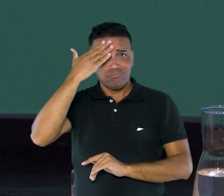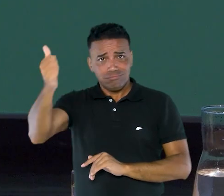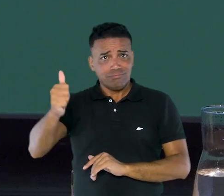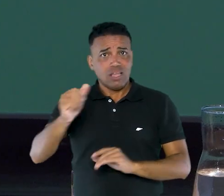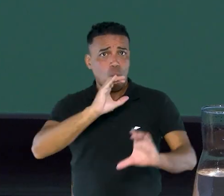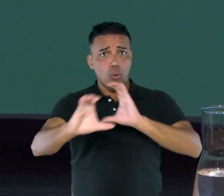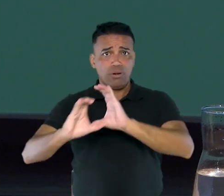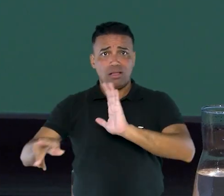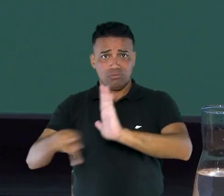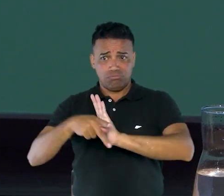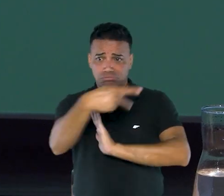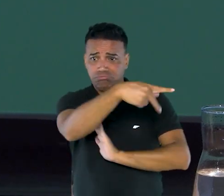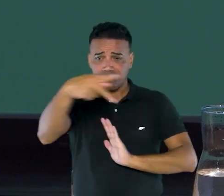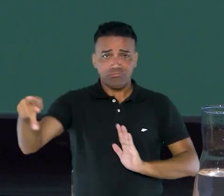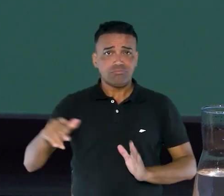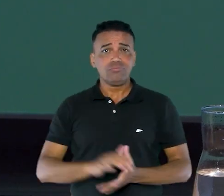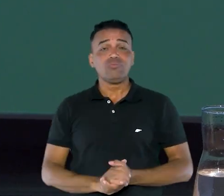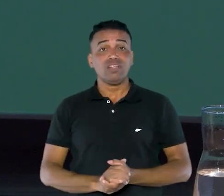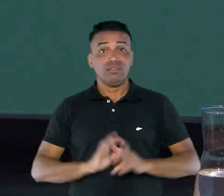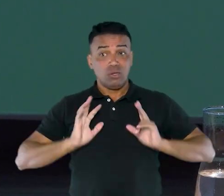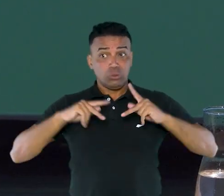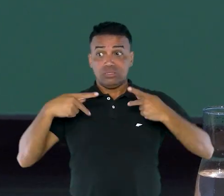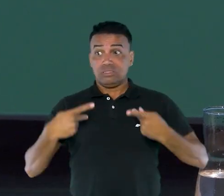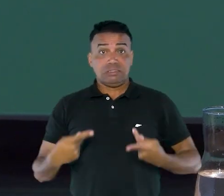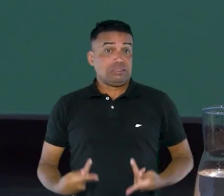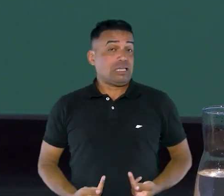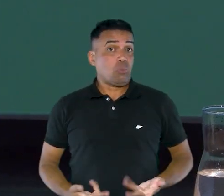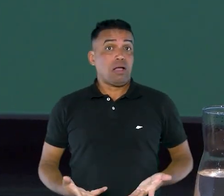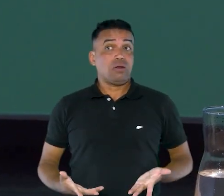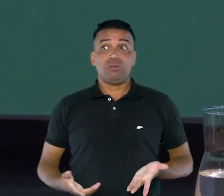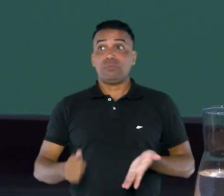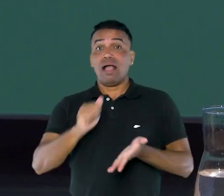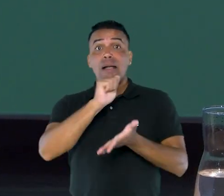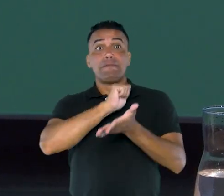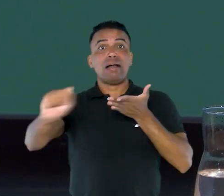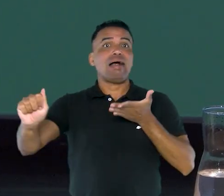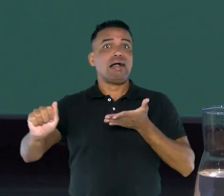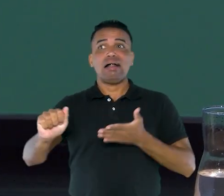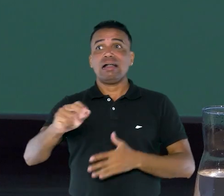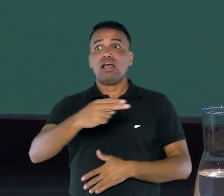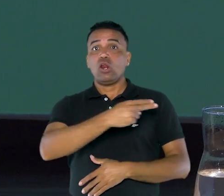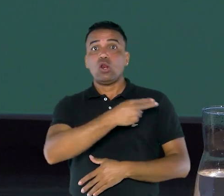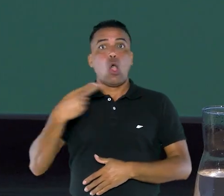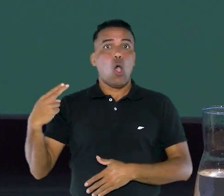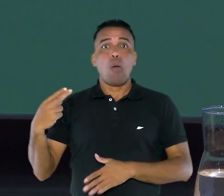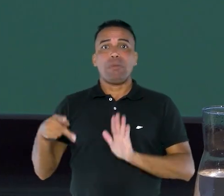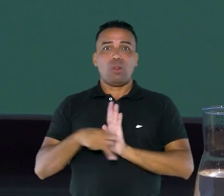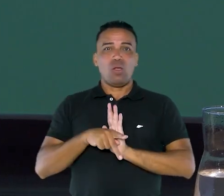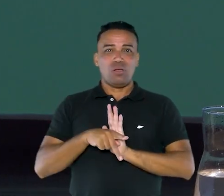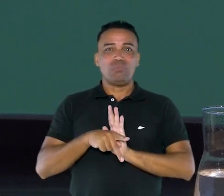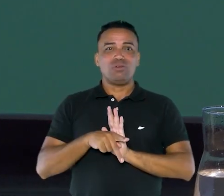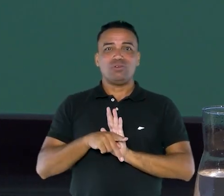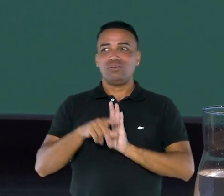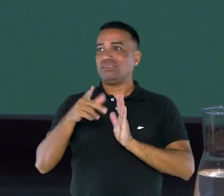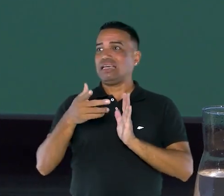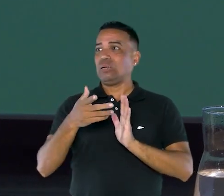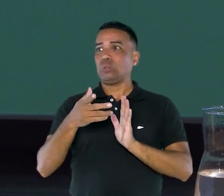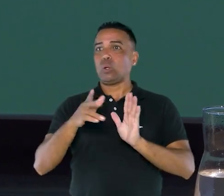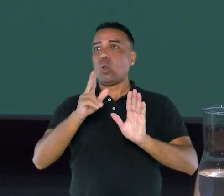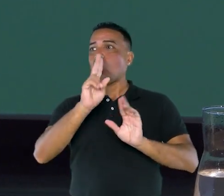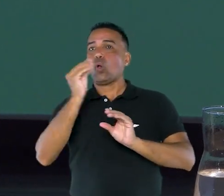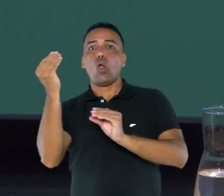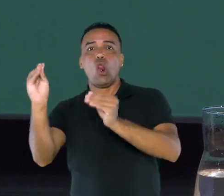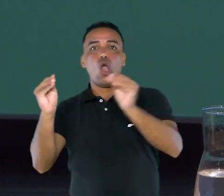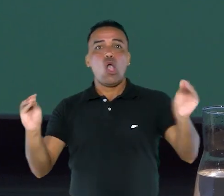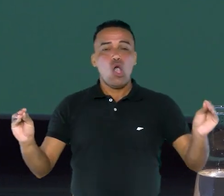também, e a gente talvez seja uma espécie que até apague rapidamente o nome próprio e objetifique outros seres. E